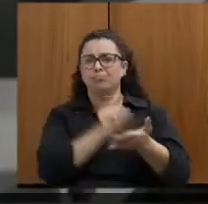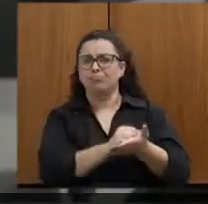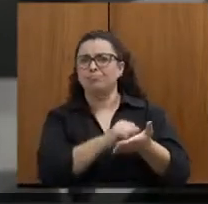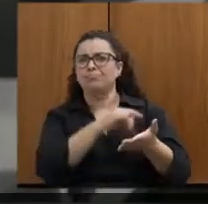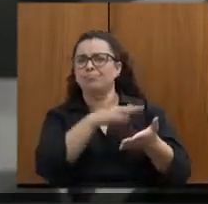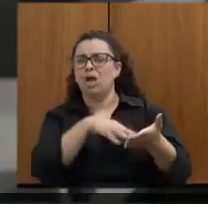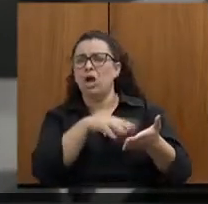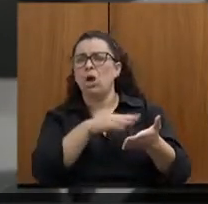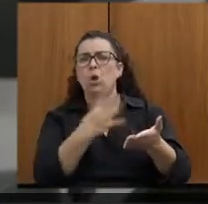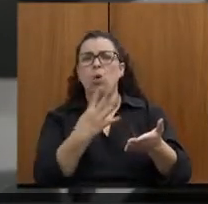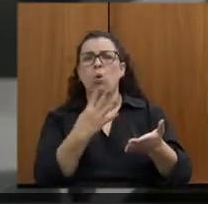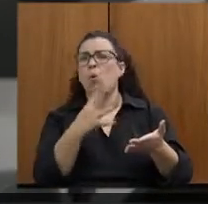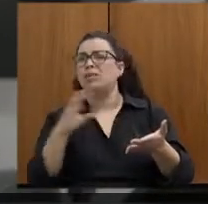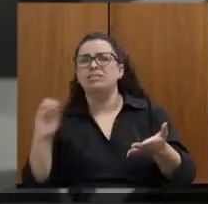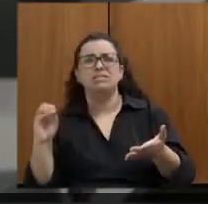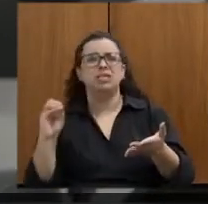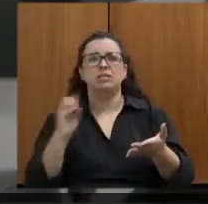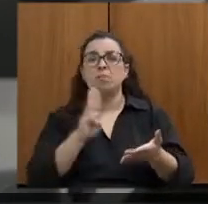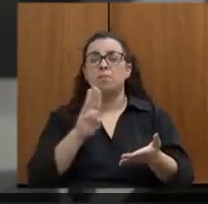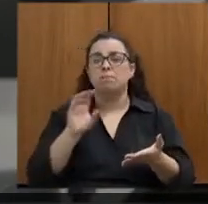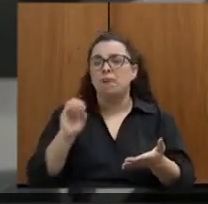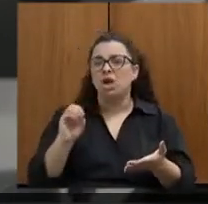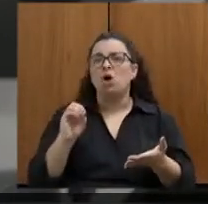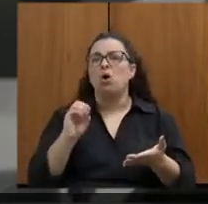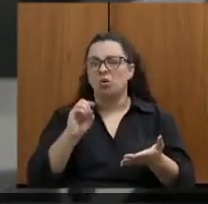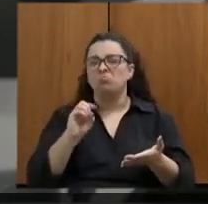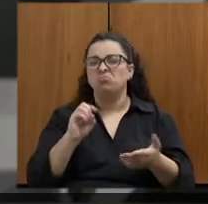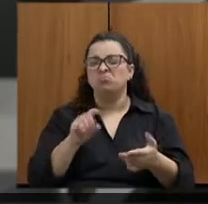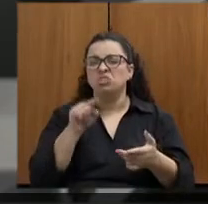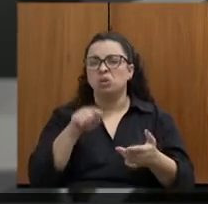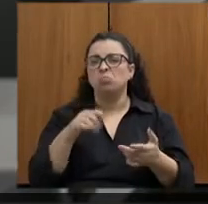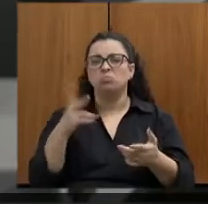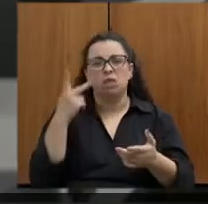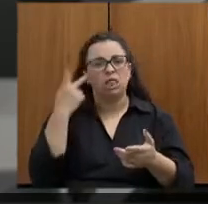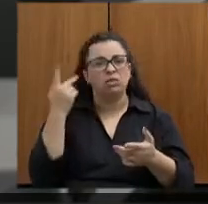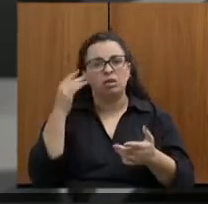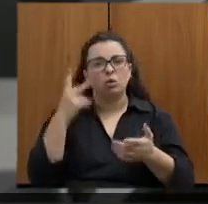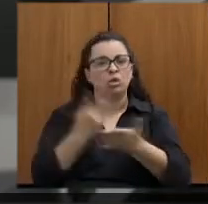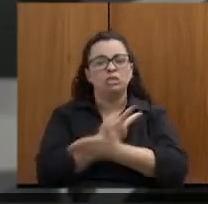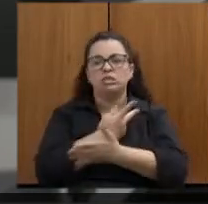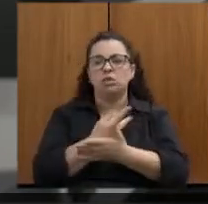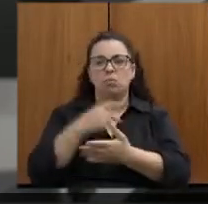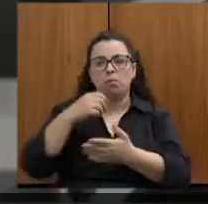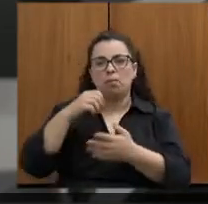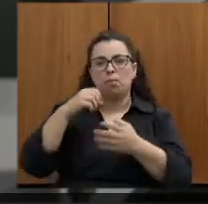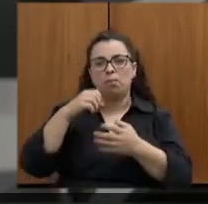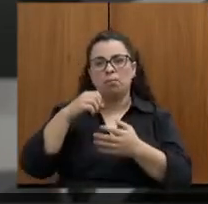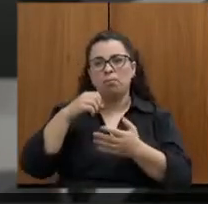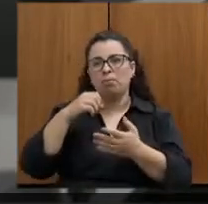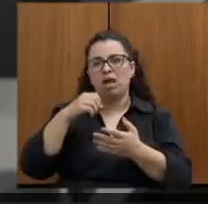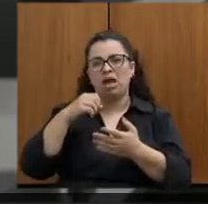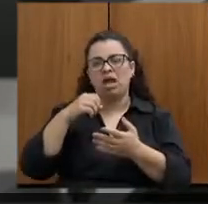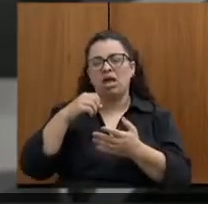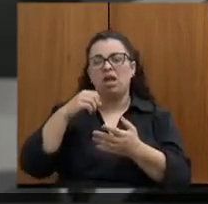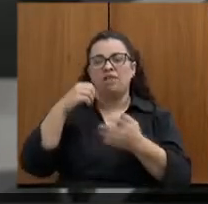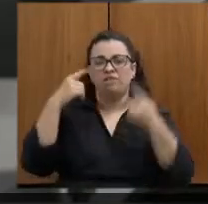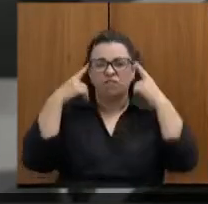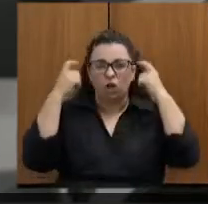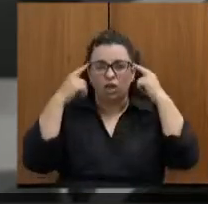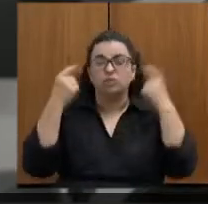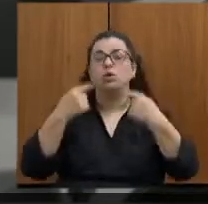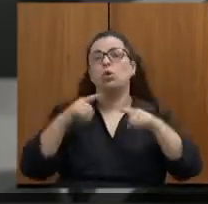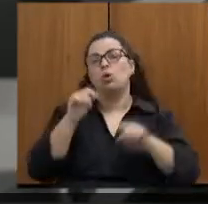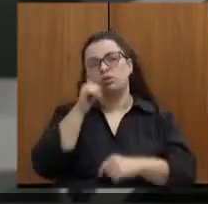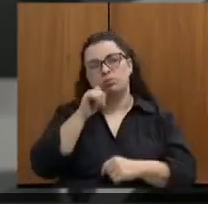boletins de ocorrência. E, no ano passado, nós tivemos um aumento do feminicídio,